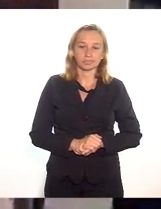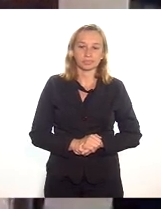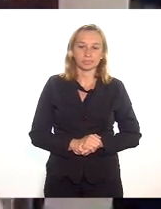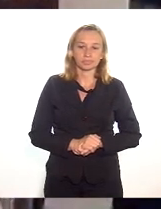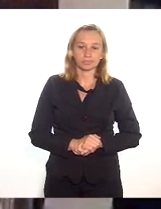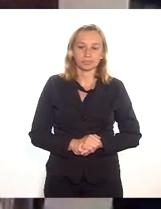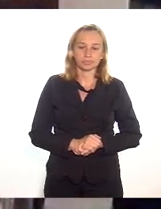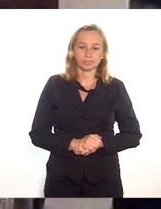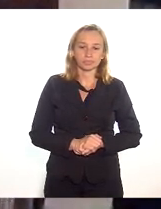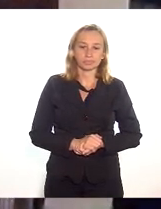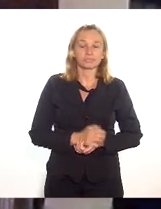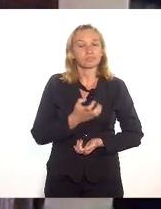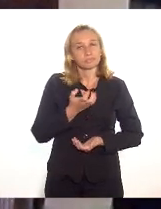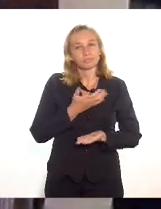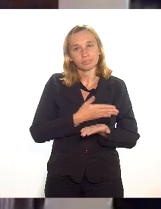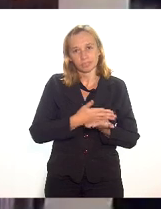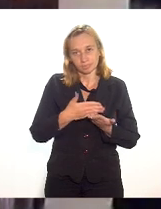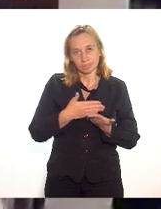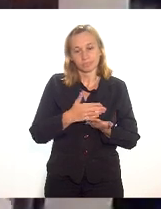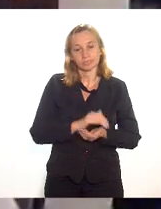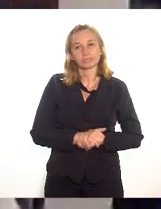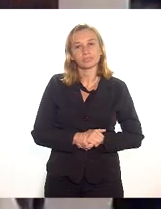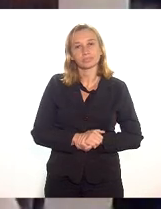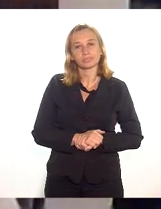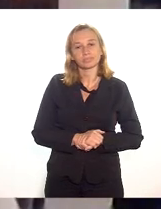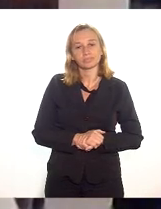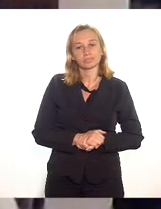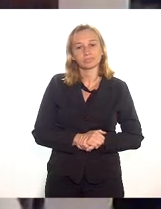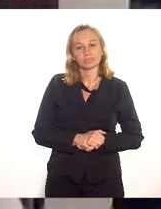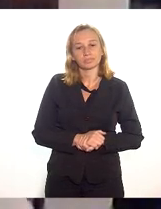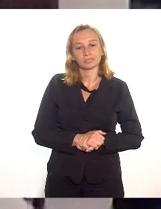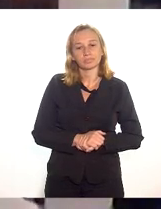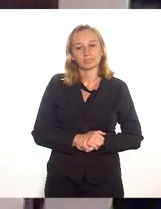Eu quero iniciar